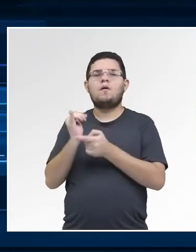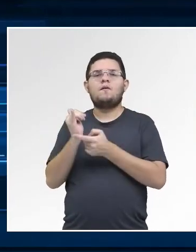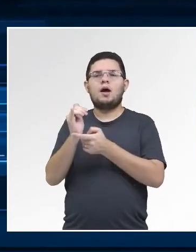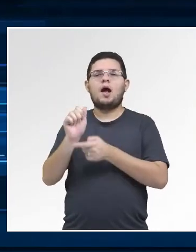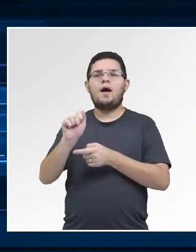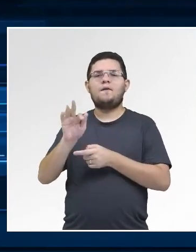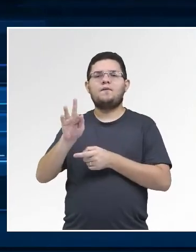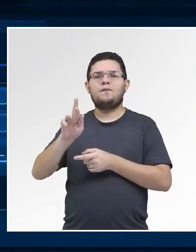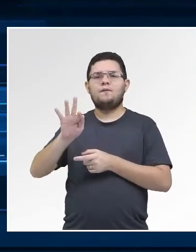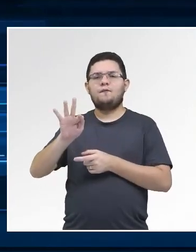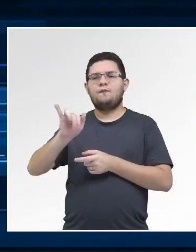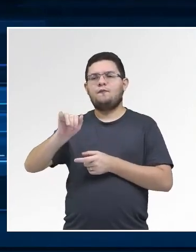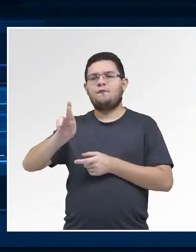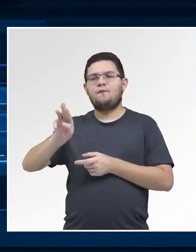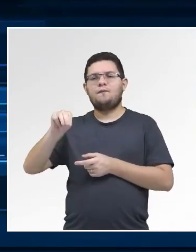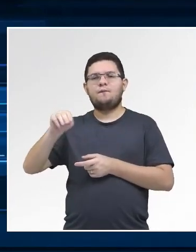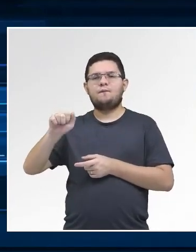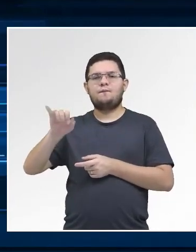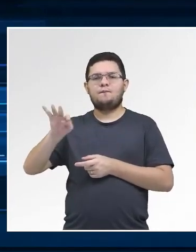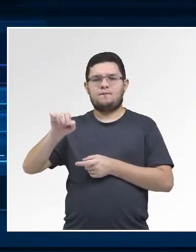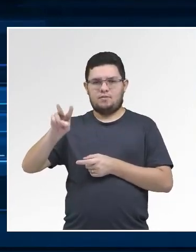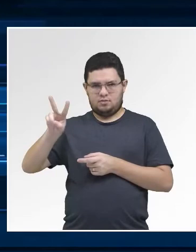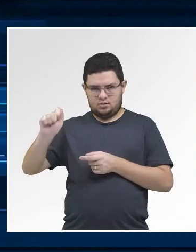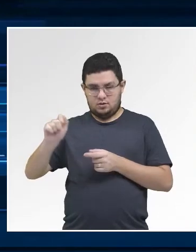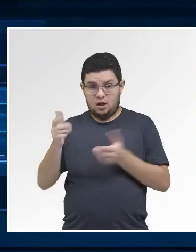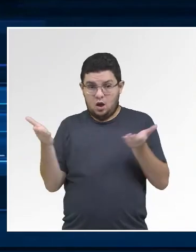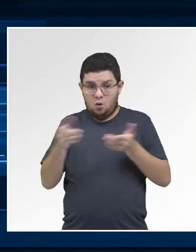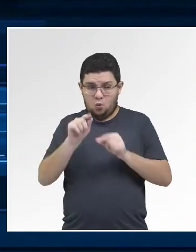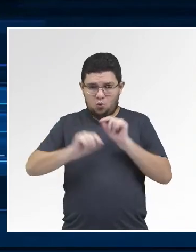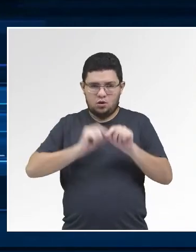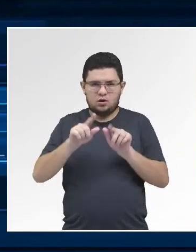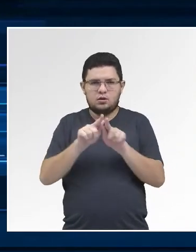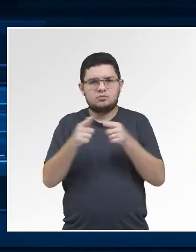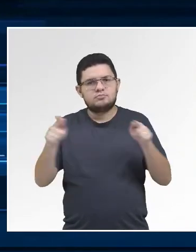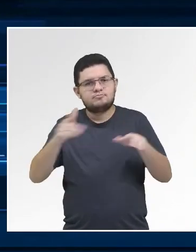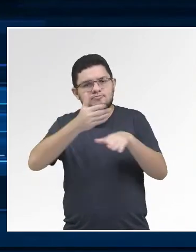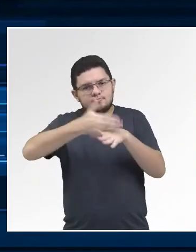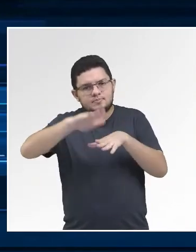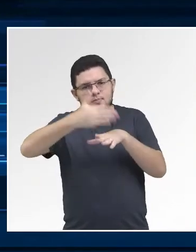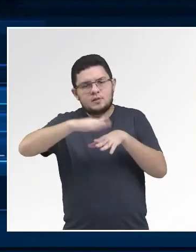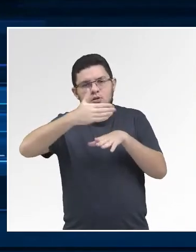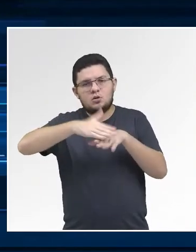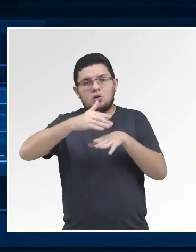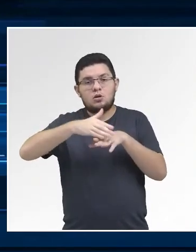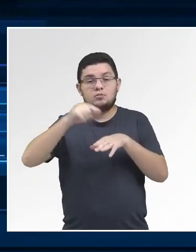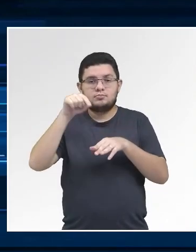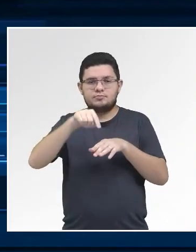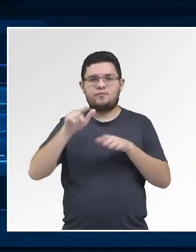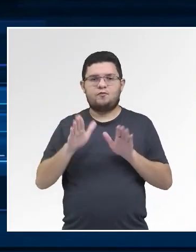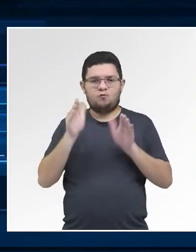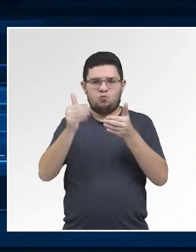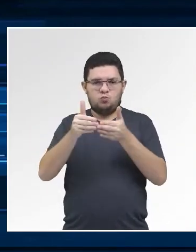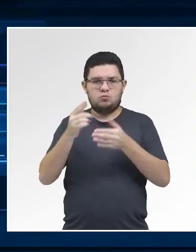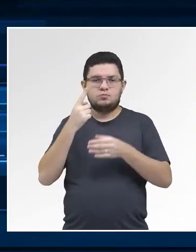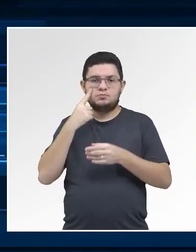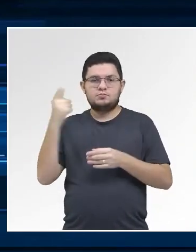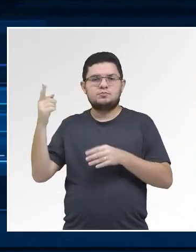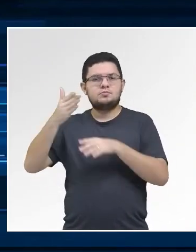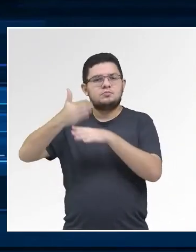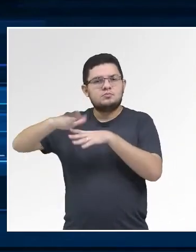Bom, agora nós vamos praticar a nossa gramática da forma afirmativa no nosso practicing grammar. Vamos lá?